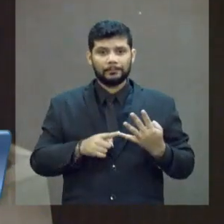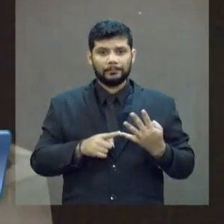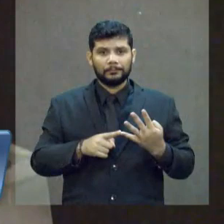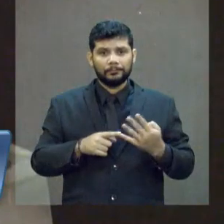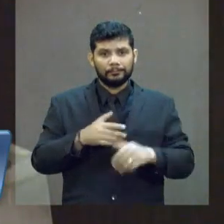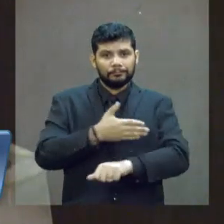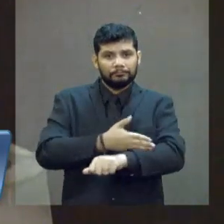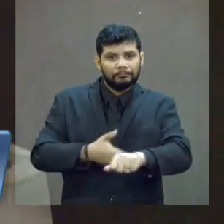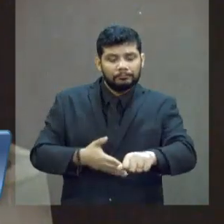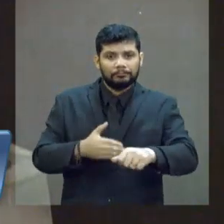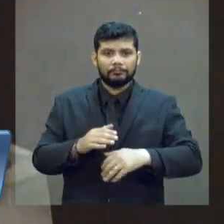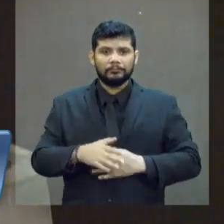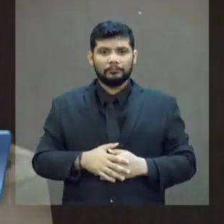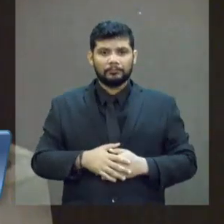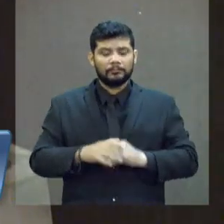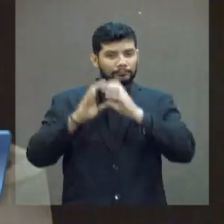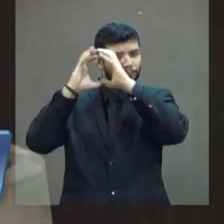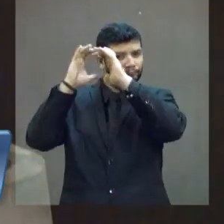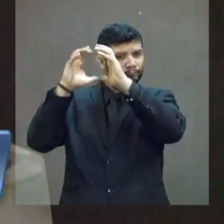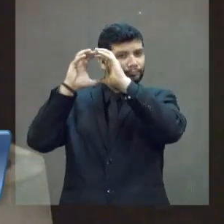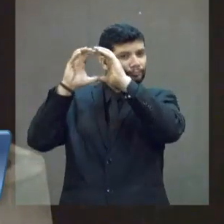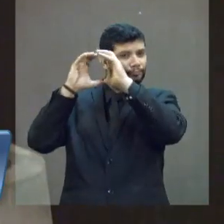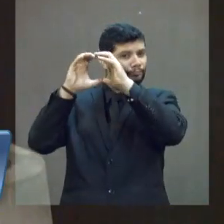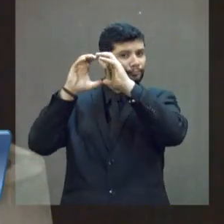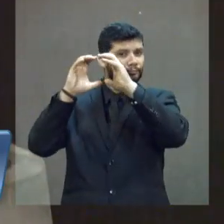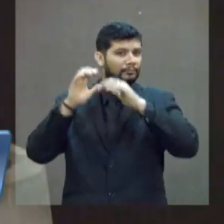ostomizados, deficiências cognitivas.